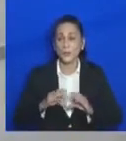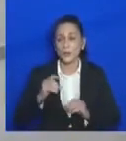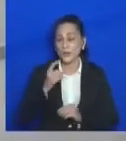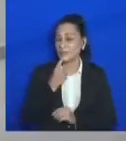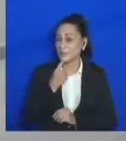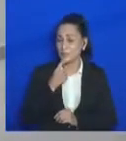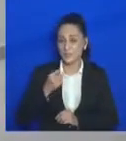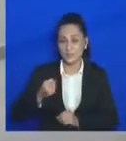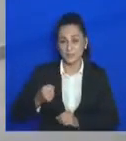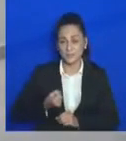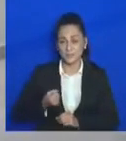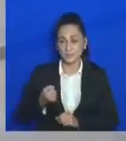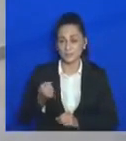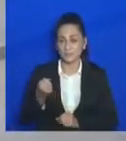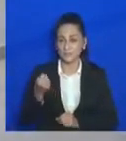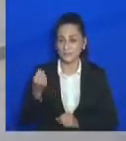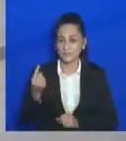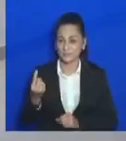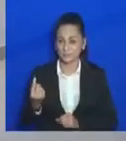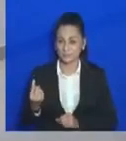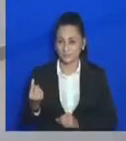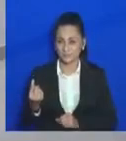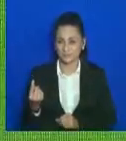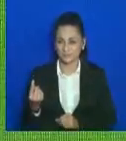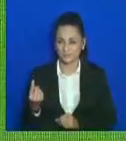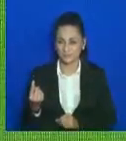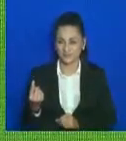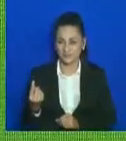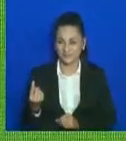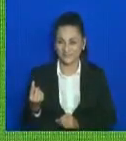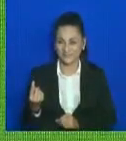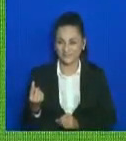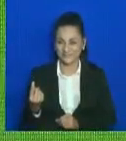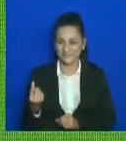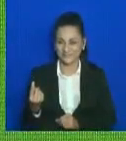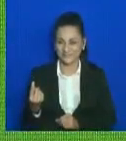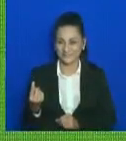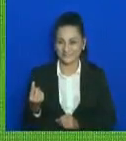Bola vermelha, número 1.